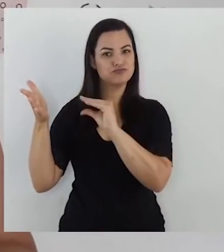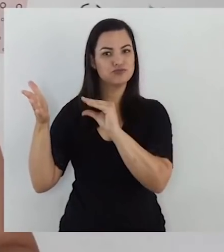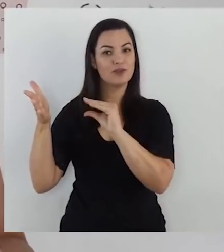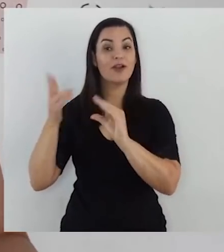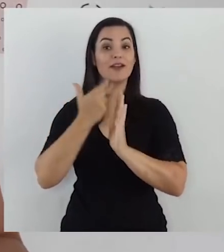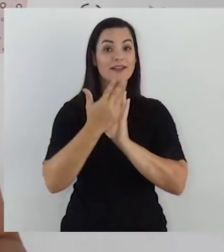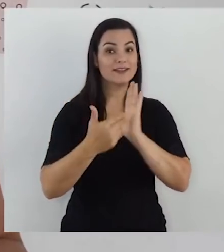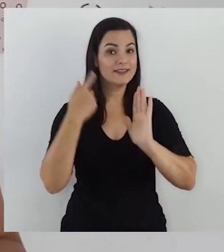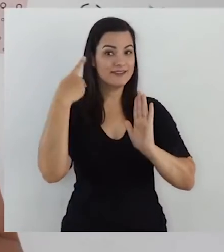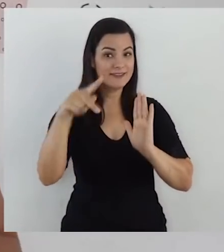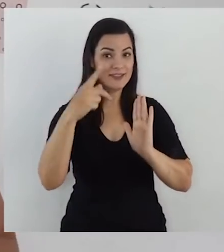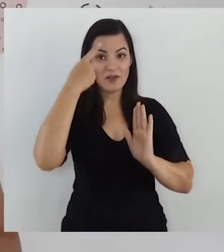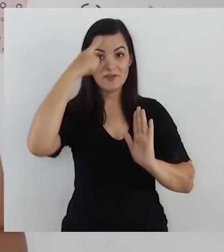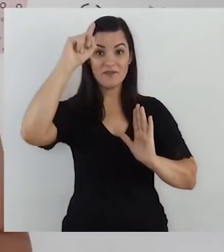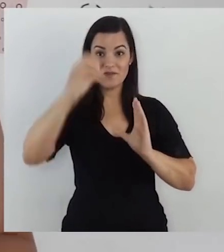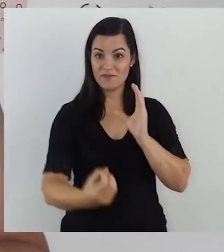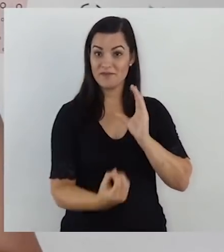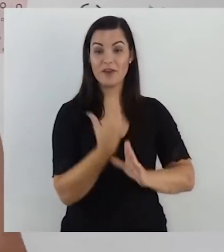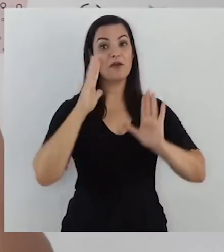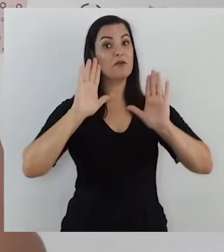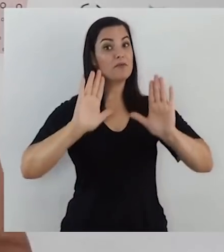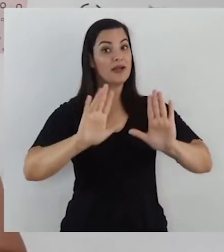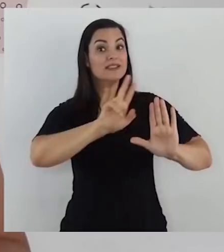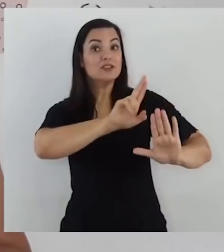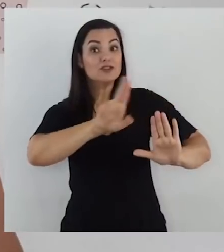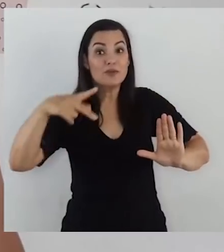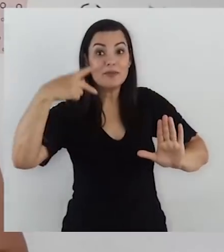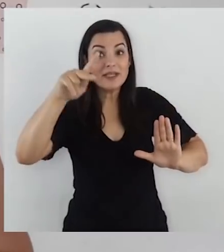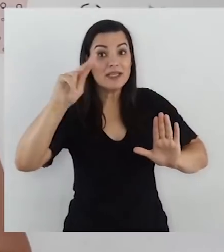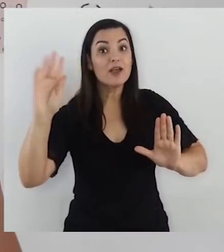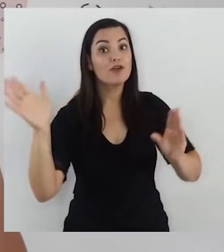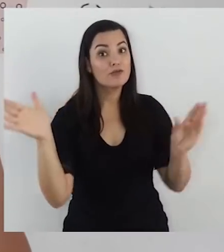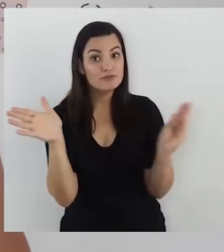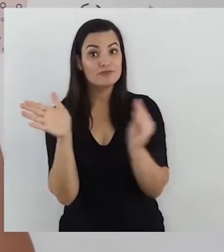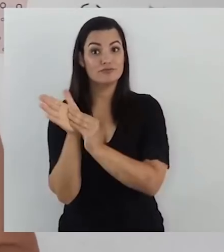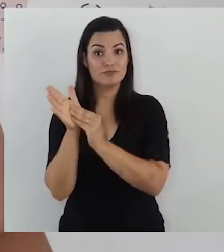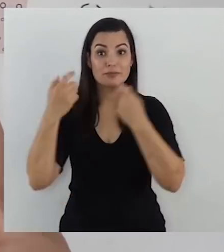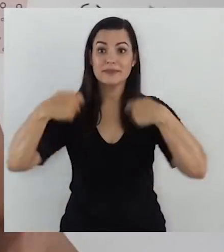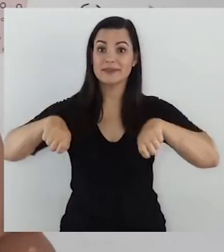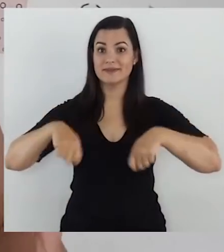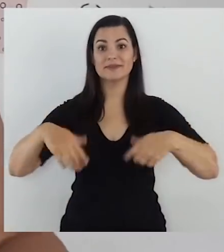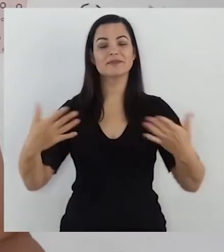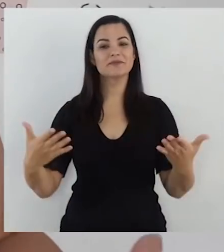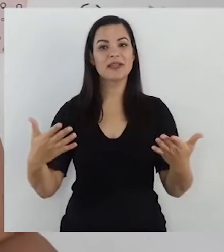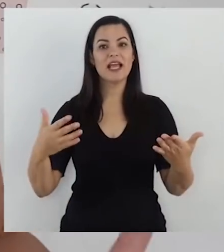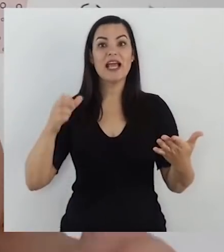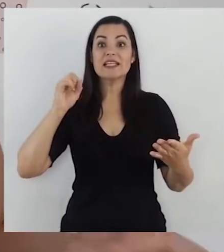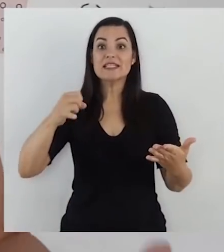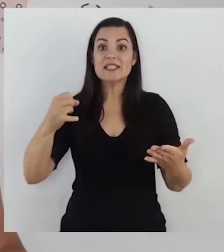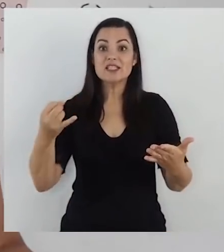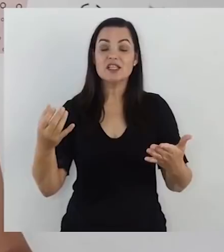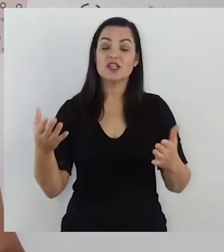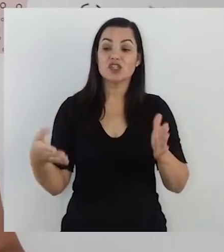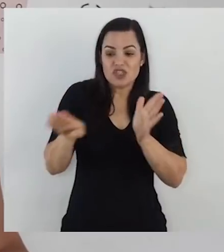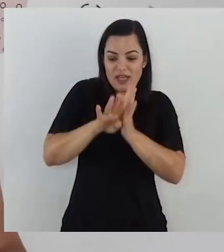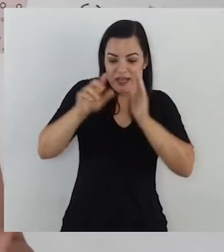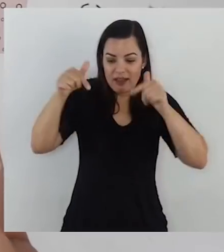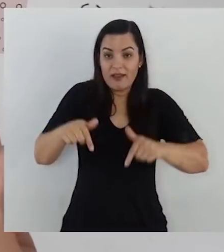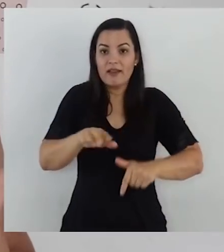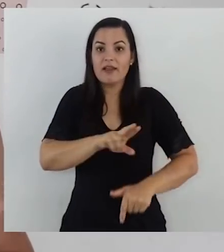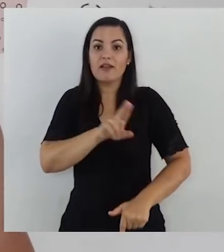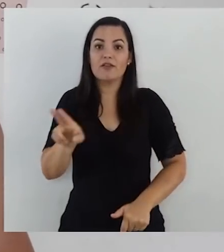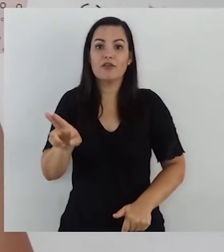desenho, né, que vocês criaram, mas colocando o seu nome. Se vir apenas com o nome do